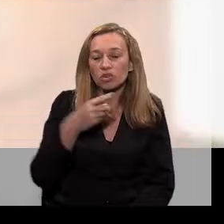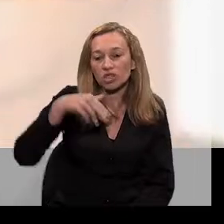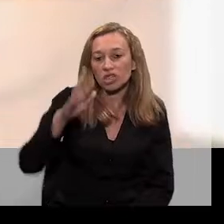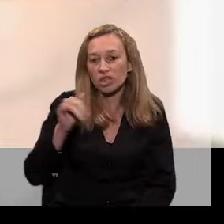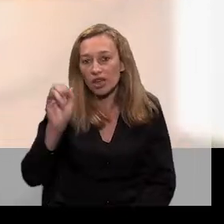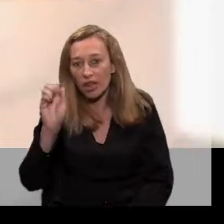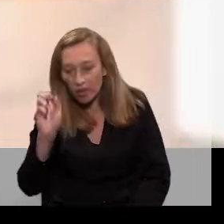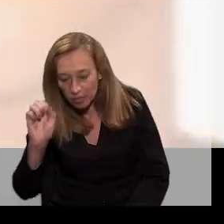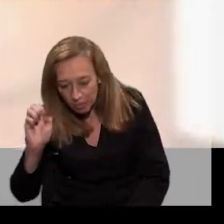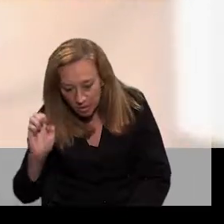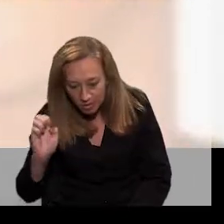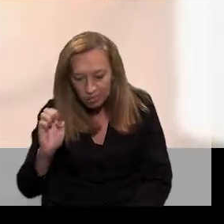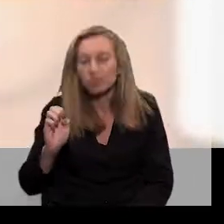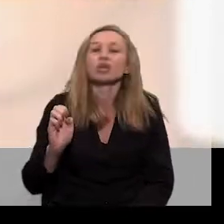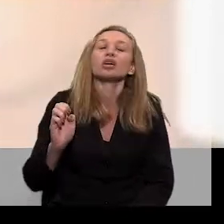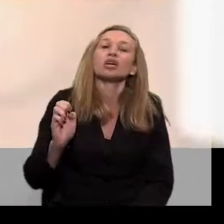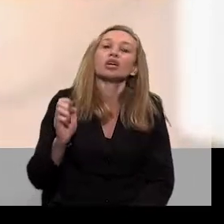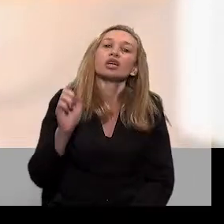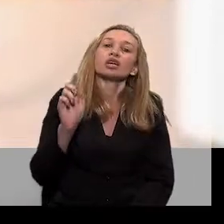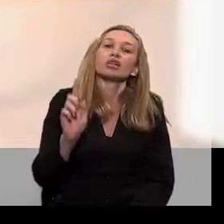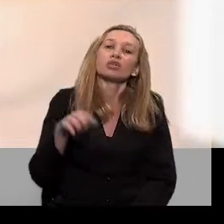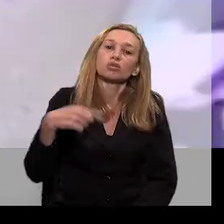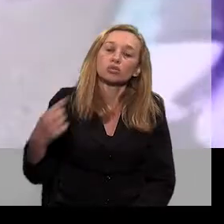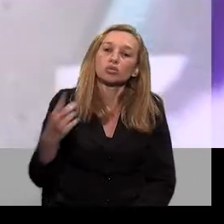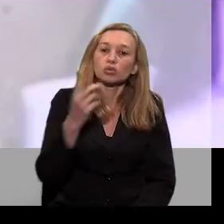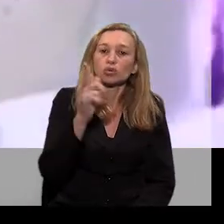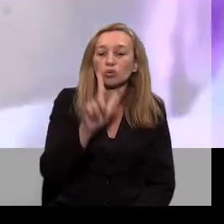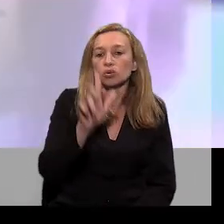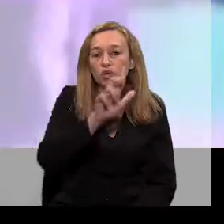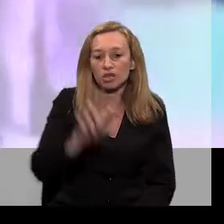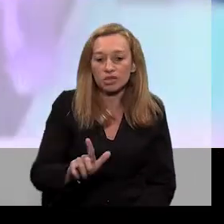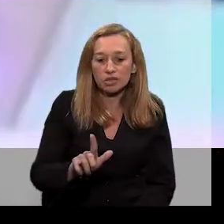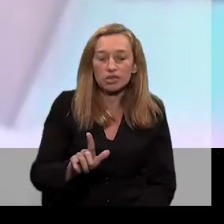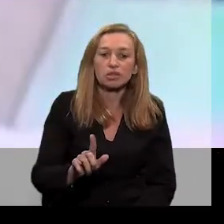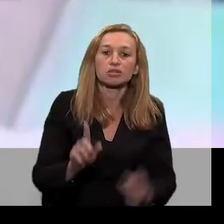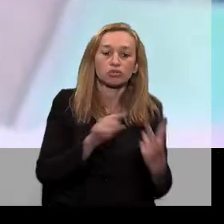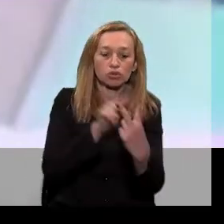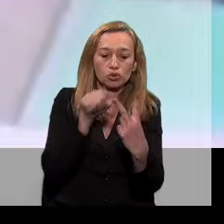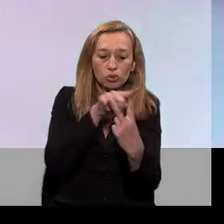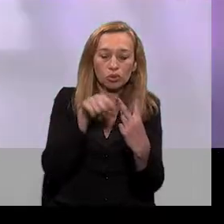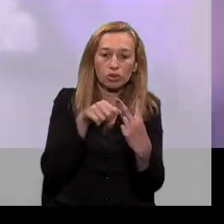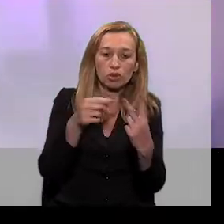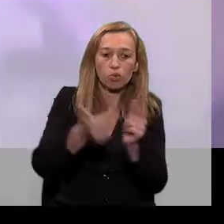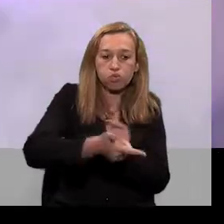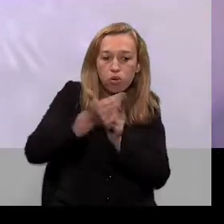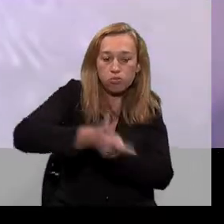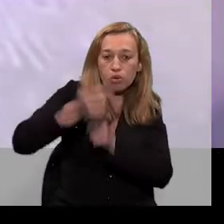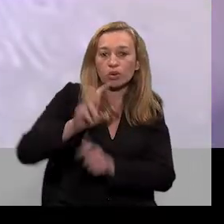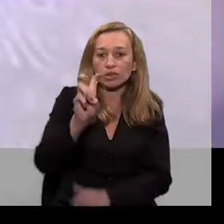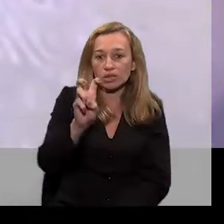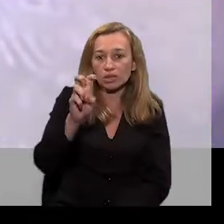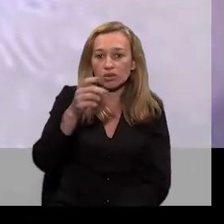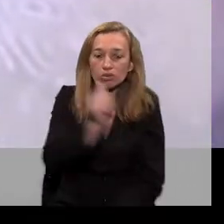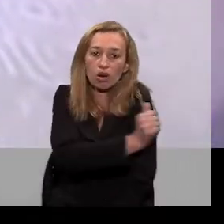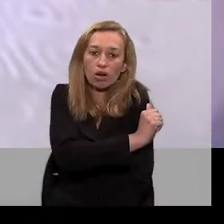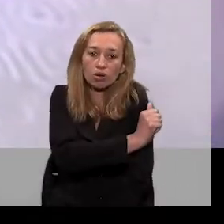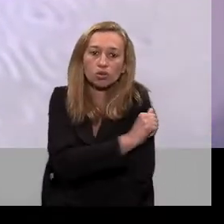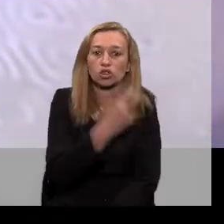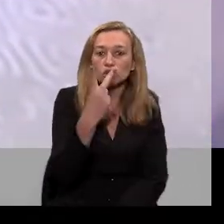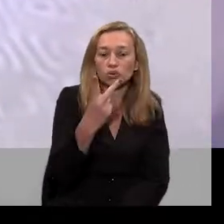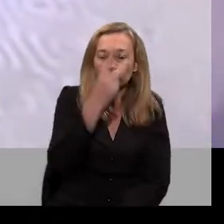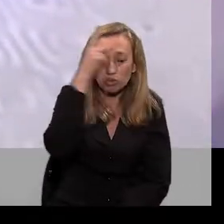Guilherme Tauti Monteiro e Luiz Henrique de Castro, ambos ex-alunos, mataram 5 estudantes e